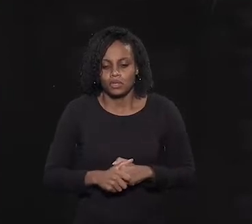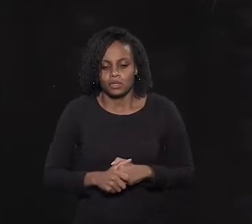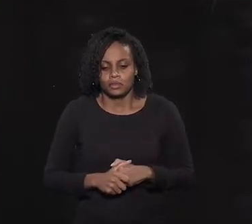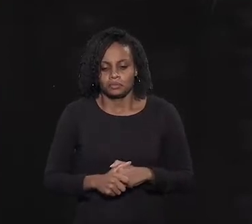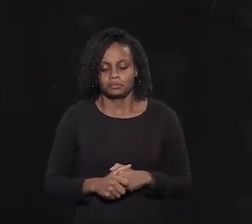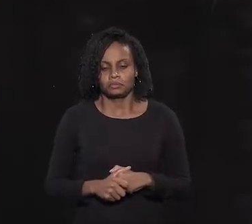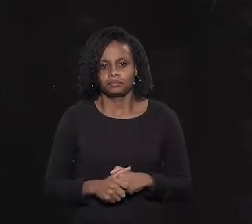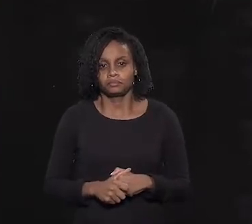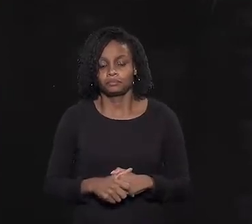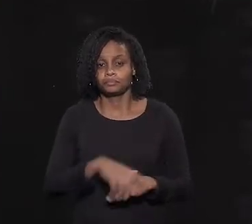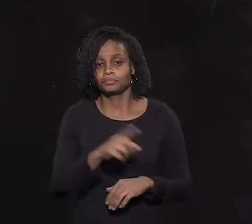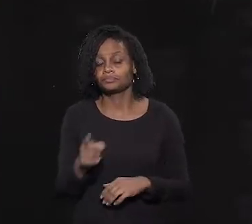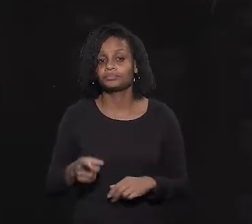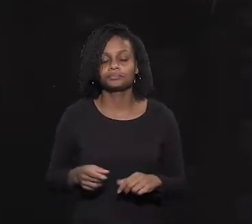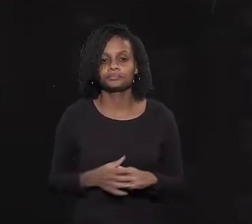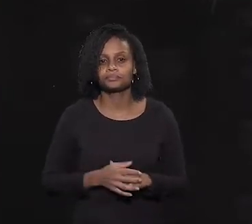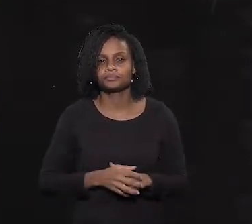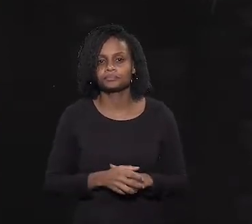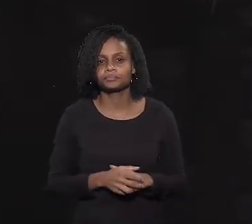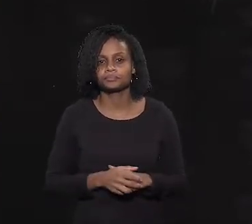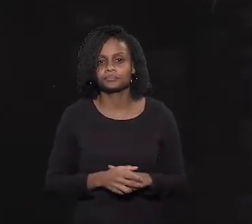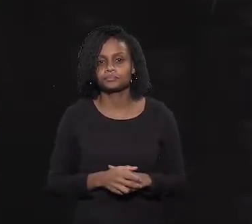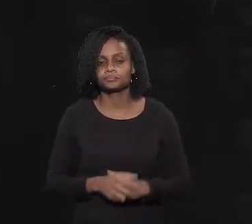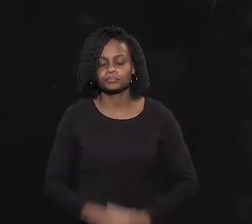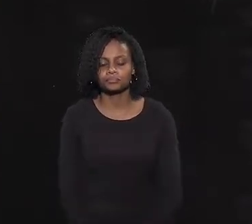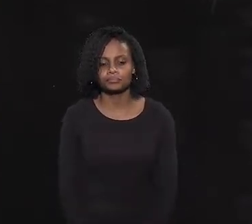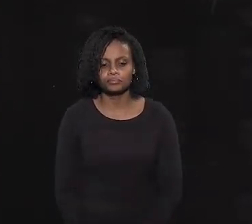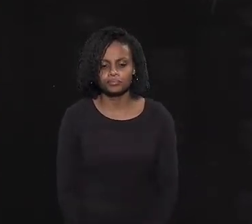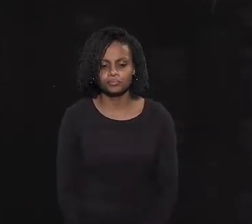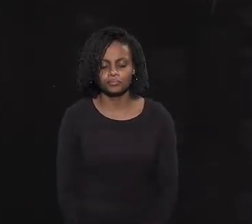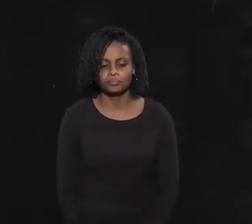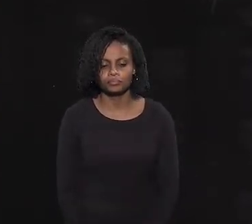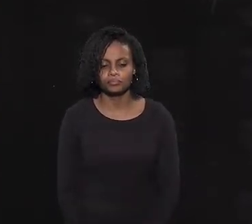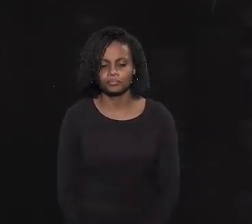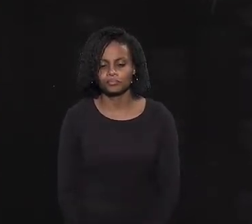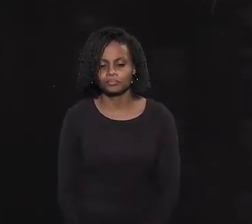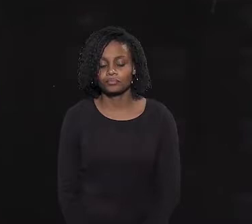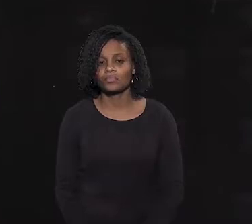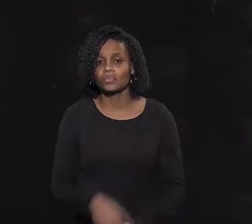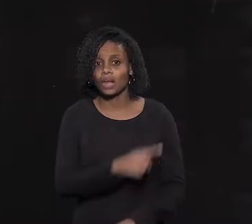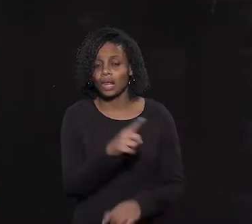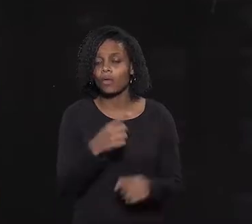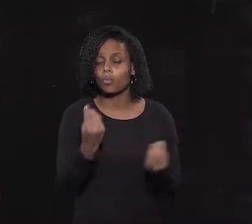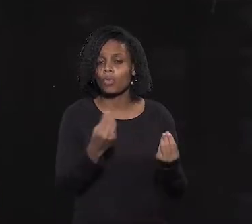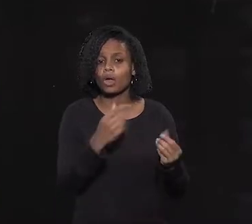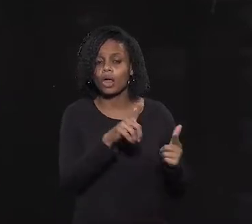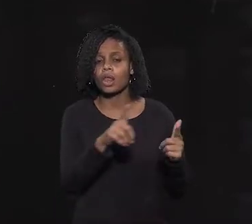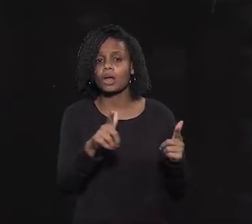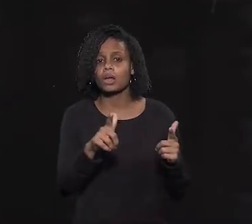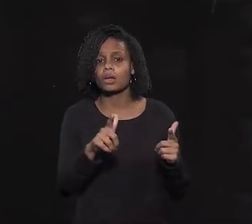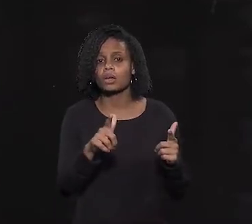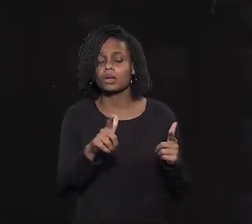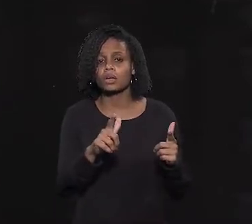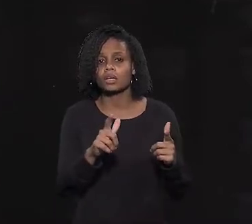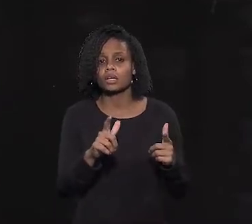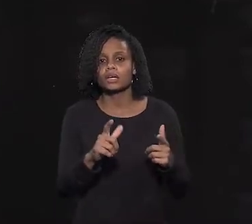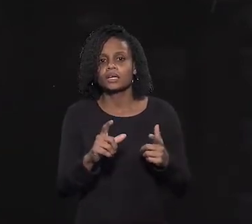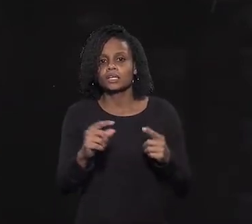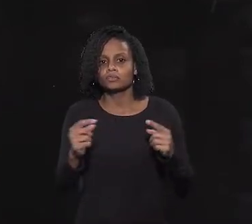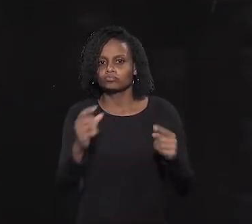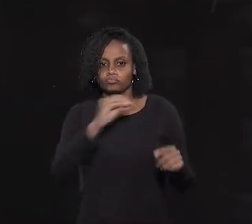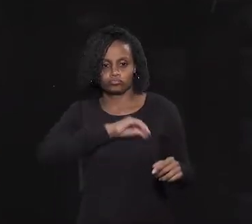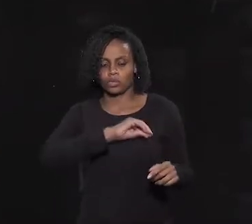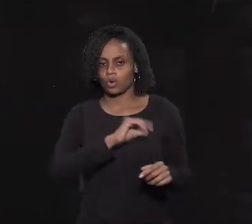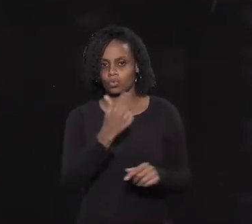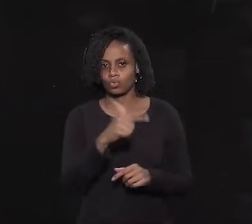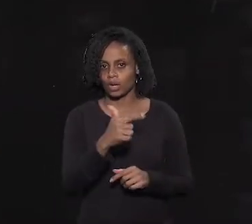das vezes, as instituições, por conta de serem sem fins lucrativos, elas